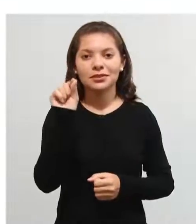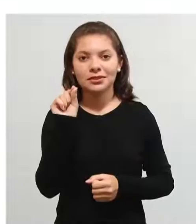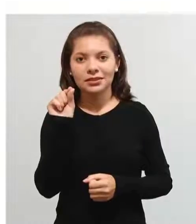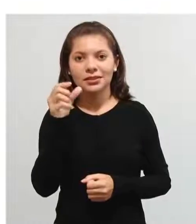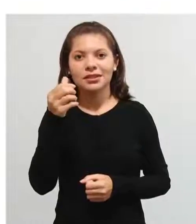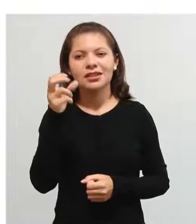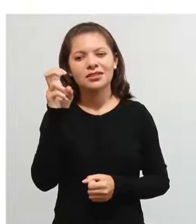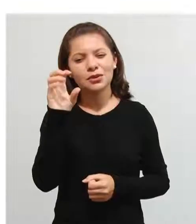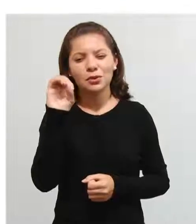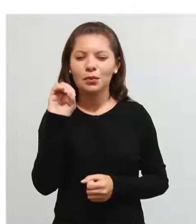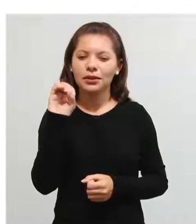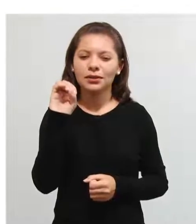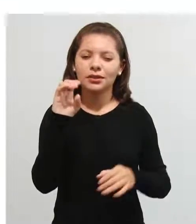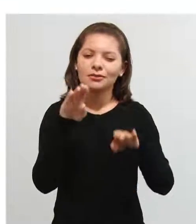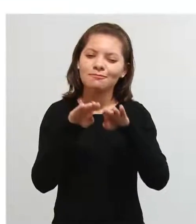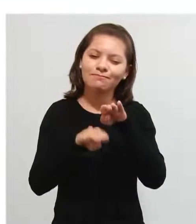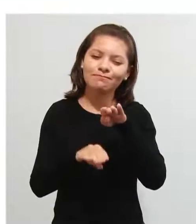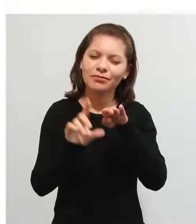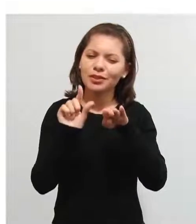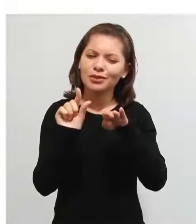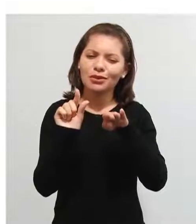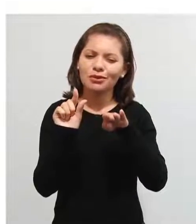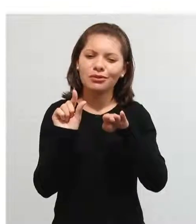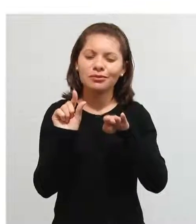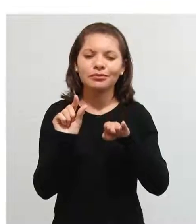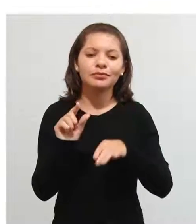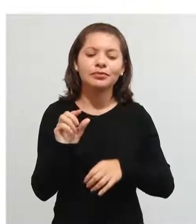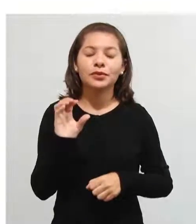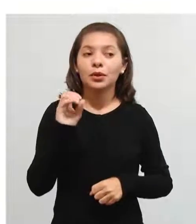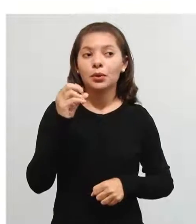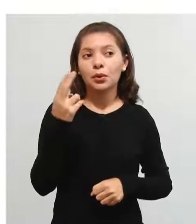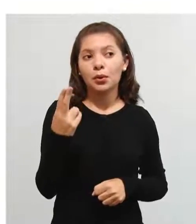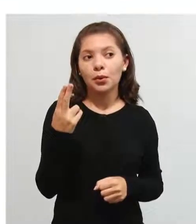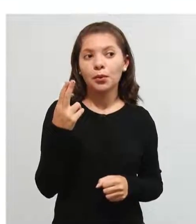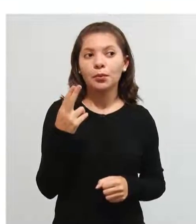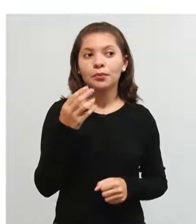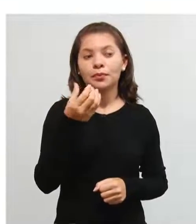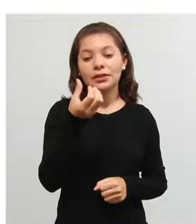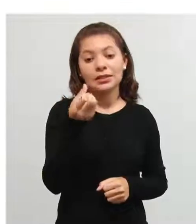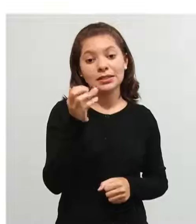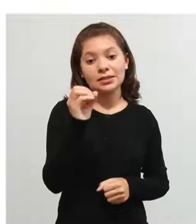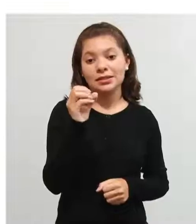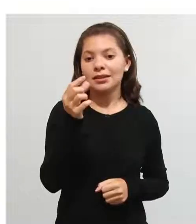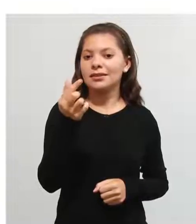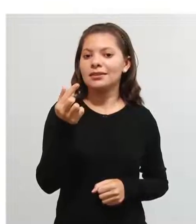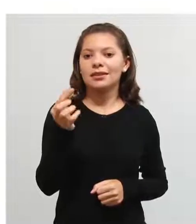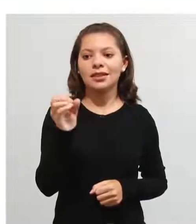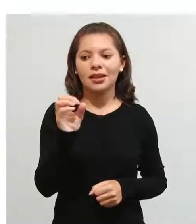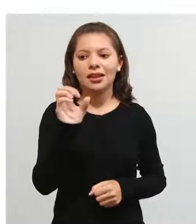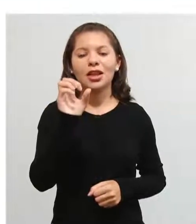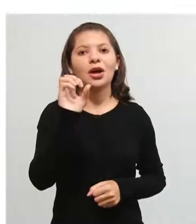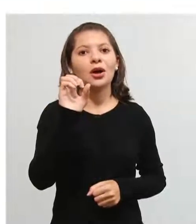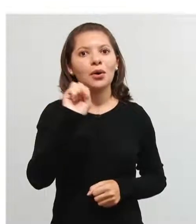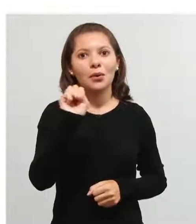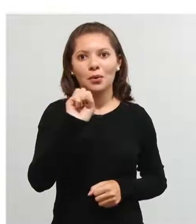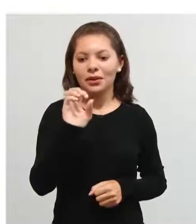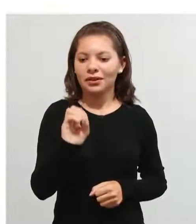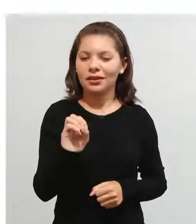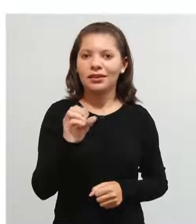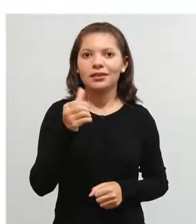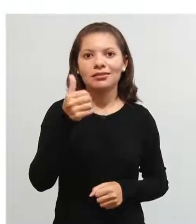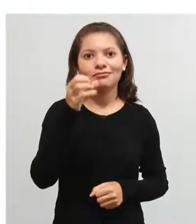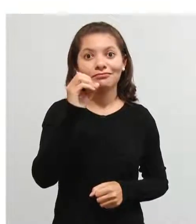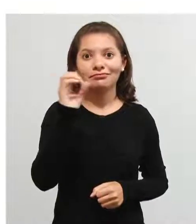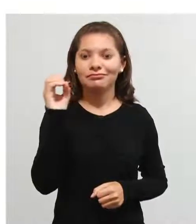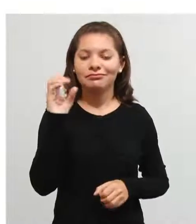a gravidade menor, ele vai poder colocar 60, 70, 80, 90 ou 100 reais, vai depender